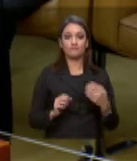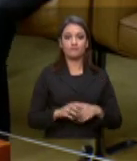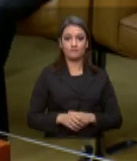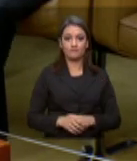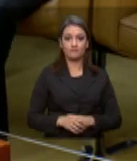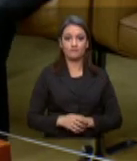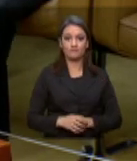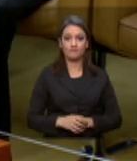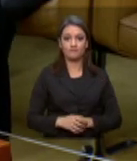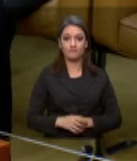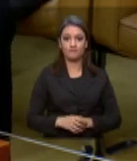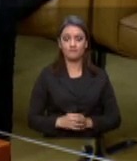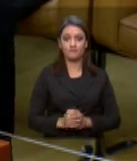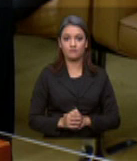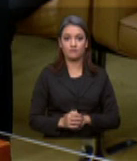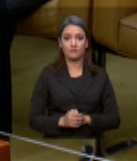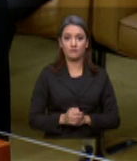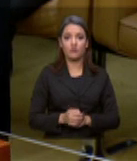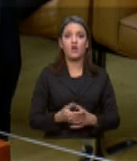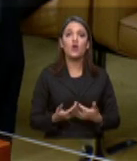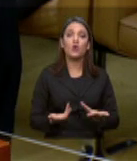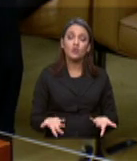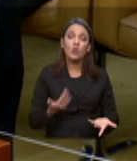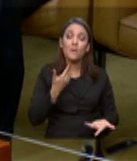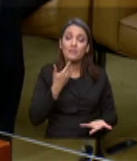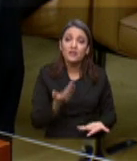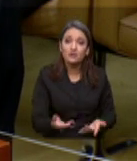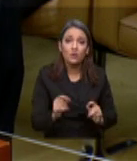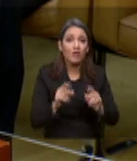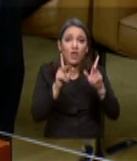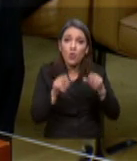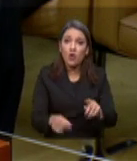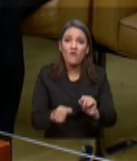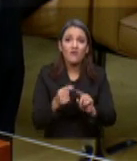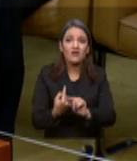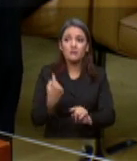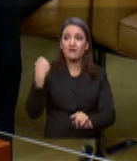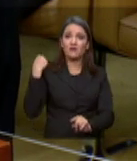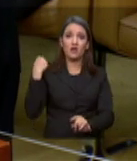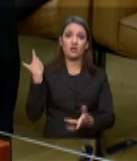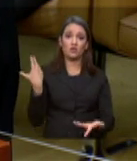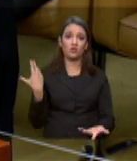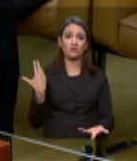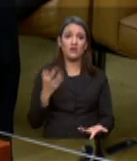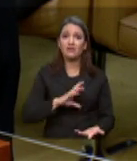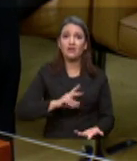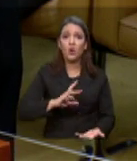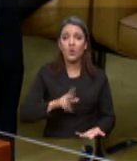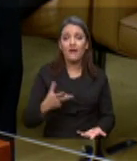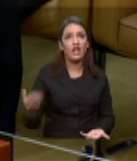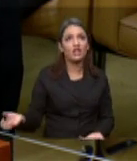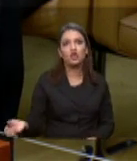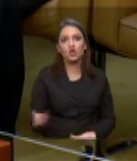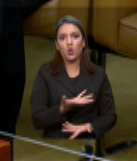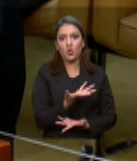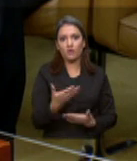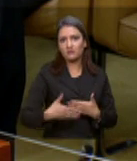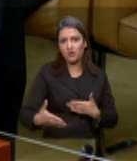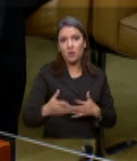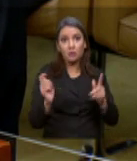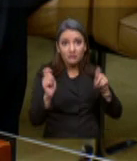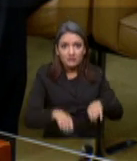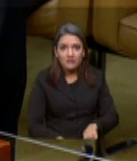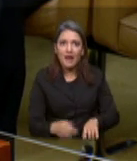nós estamos pedindo. No mínimo, faça-se o que já foi feito. Não tem nada de muito novo por se fazer. Claro, pode melhorar?